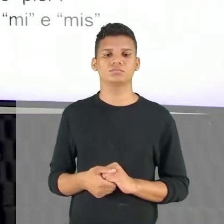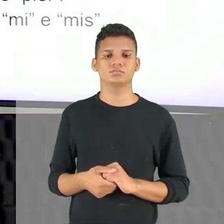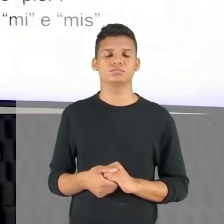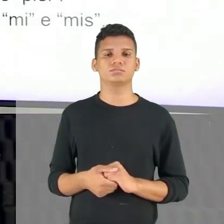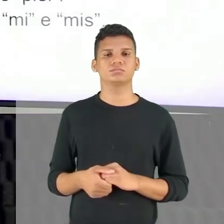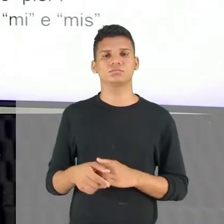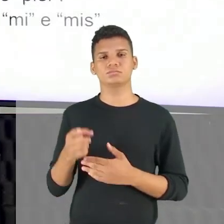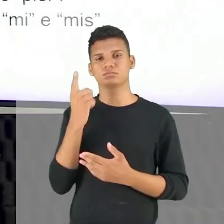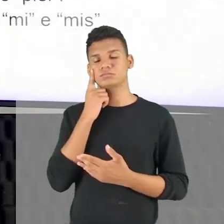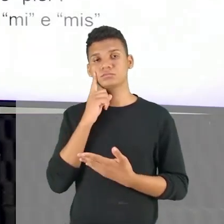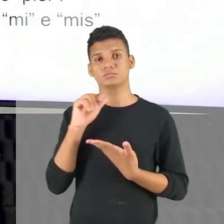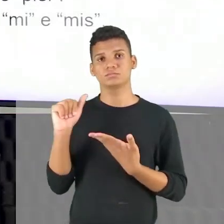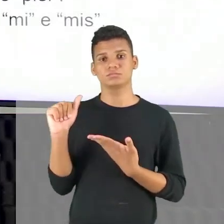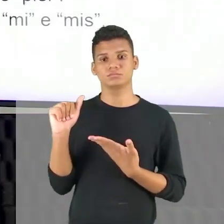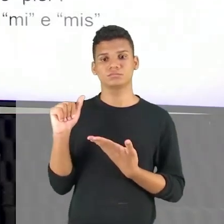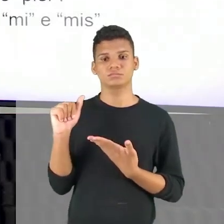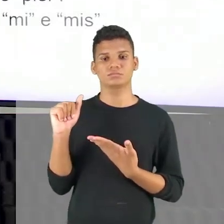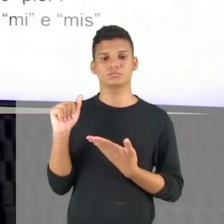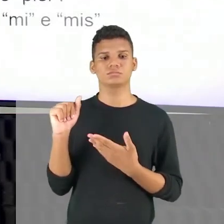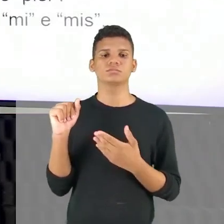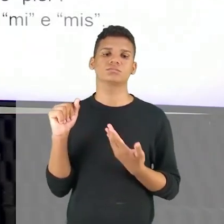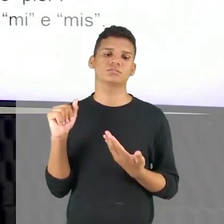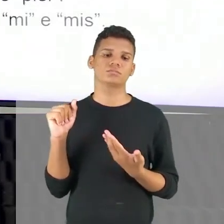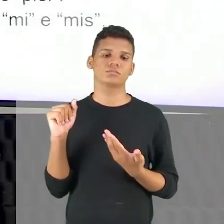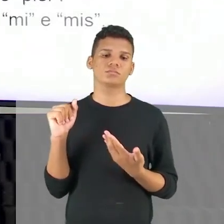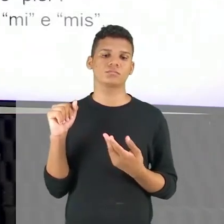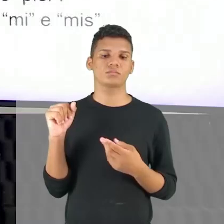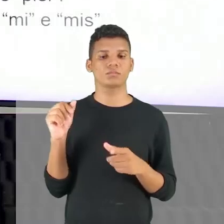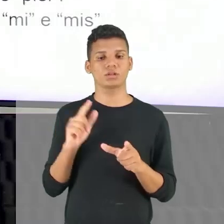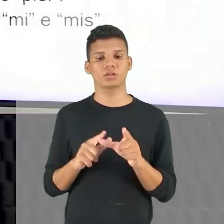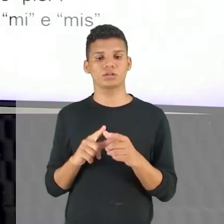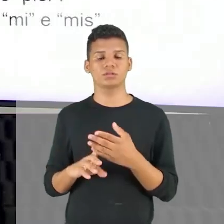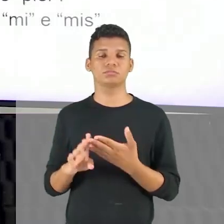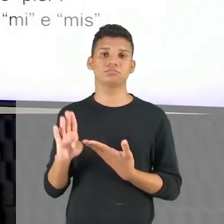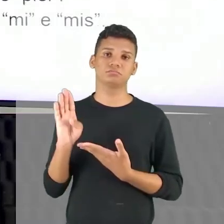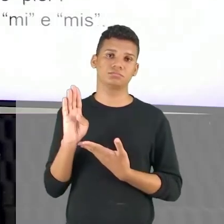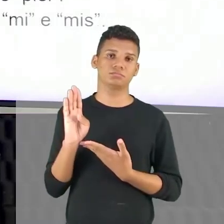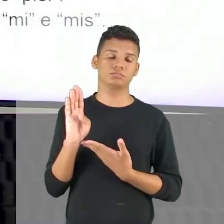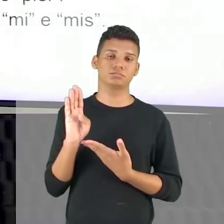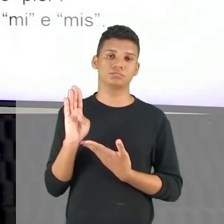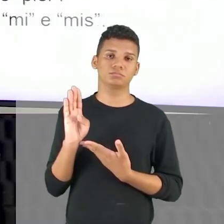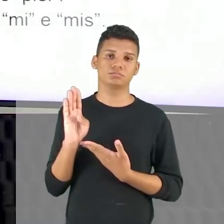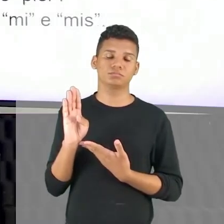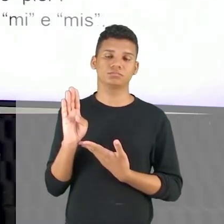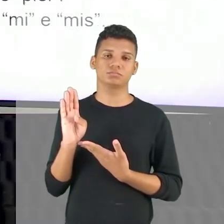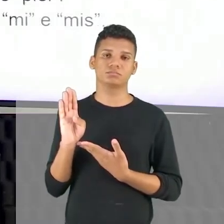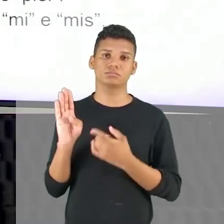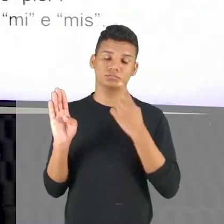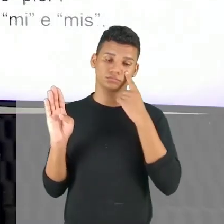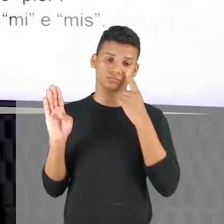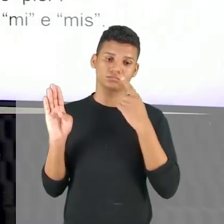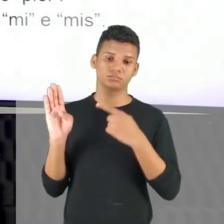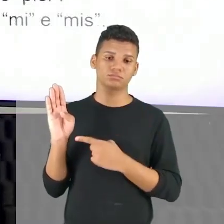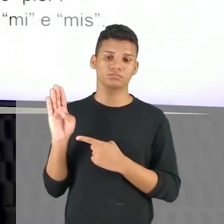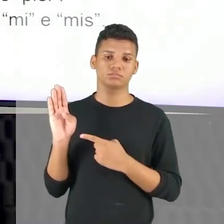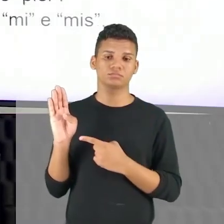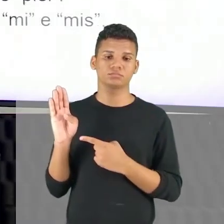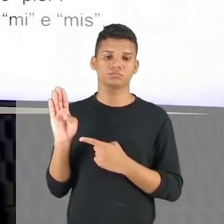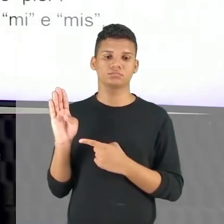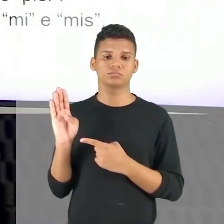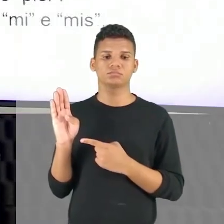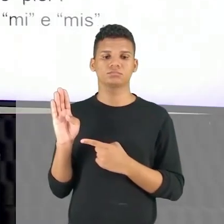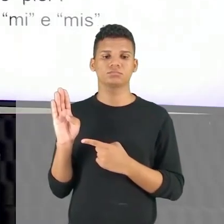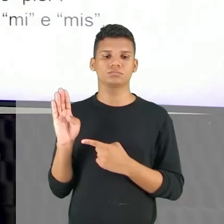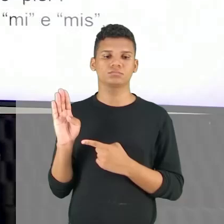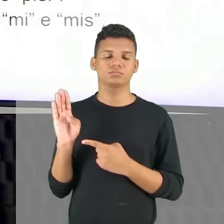reforça essa identidade são os verbos reflexivos, né? Como me niegan e me acepto, ou que reforça essa identidade dessa